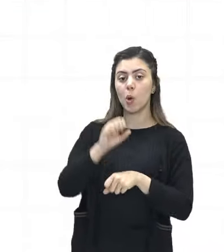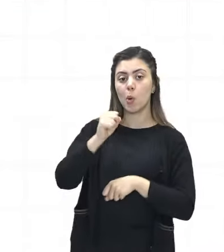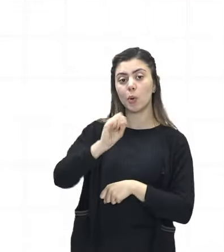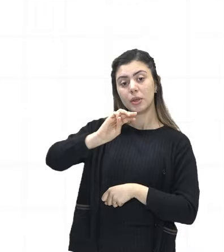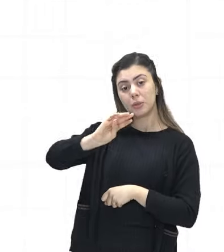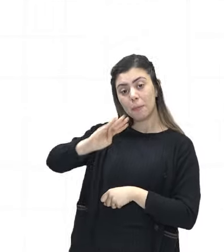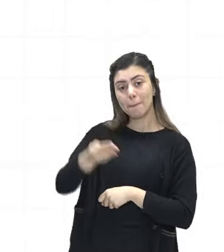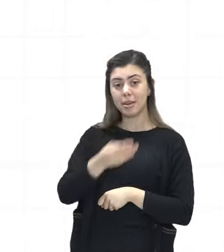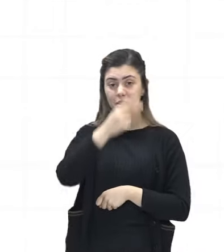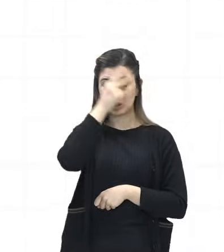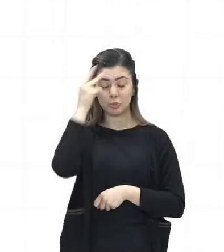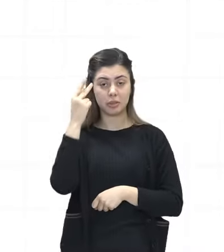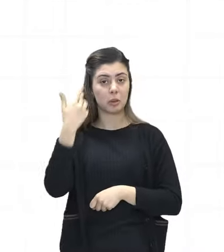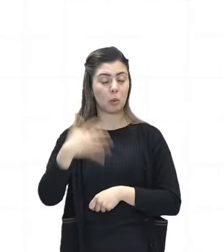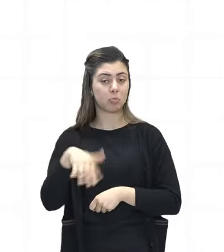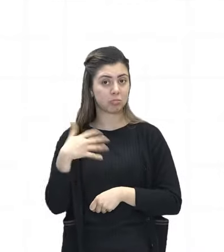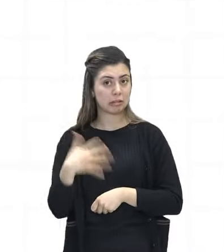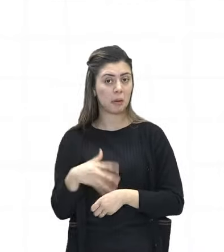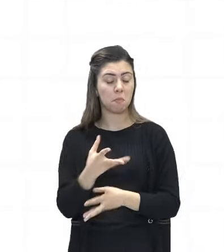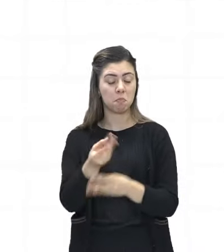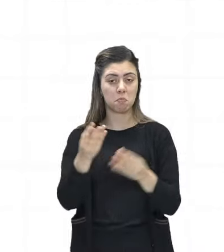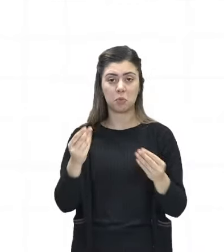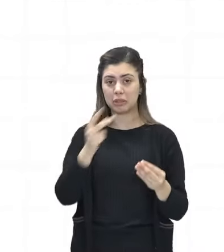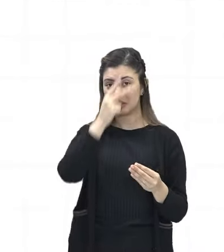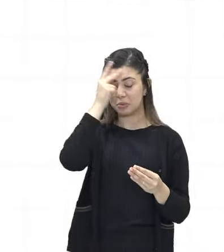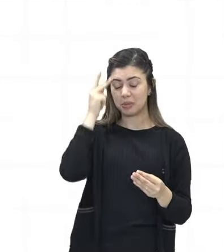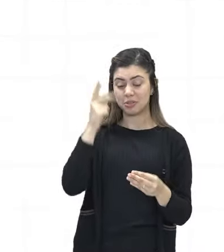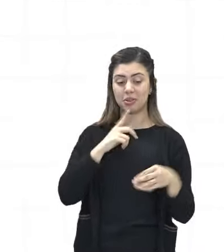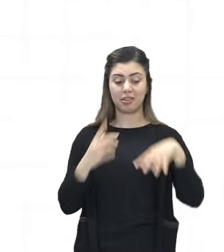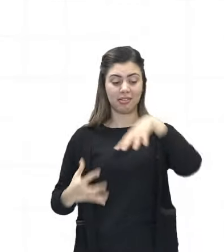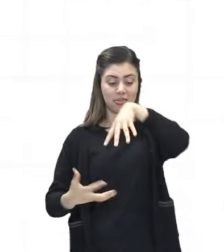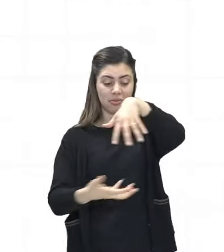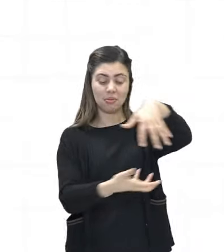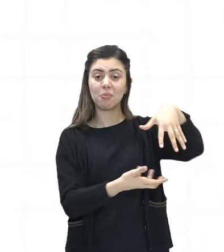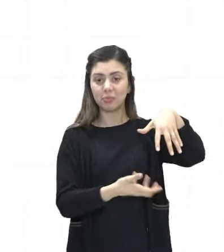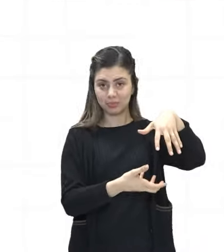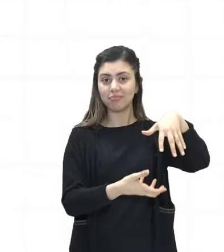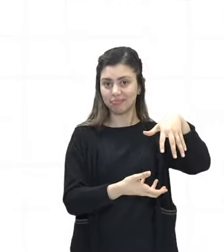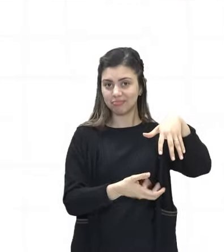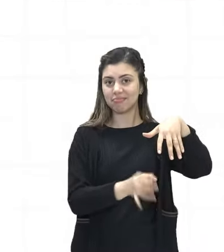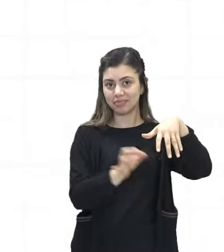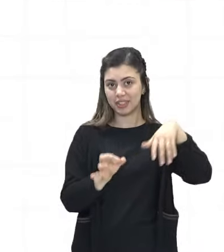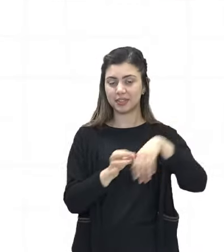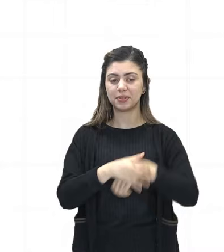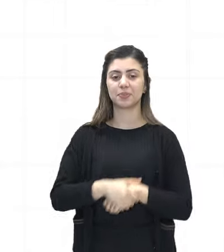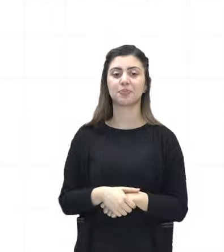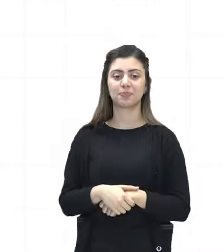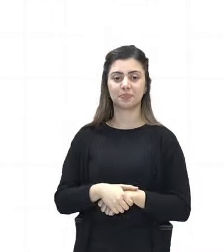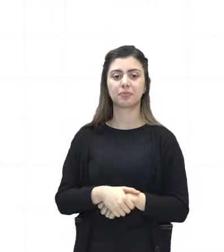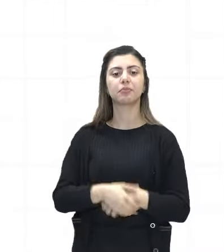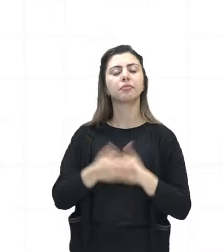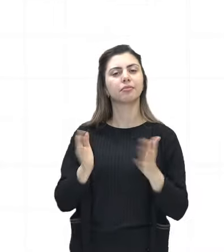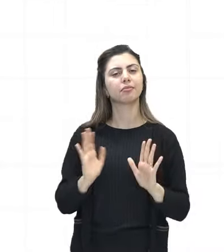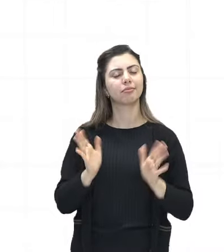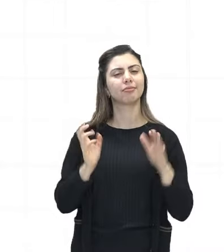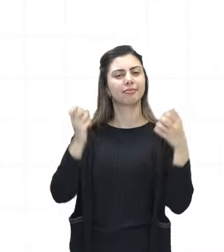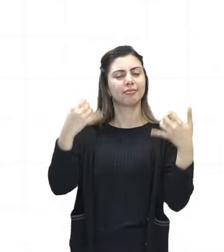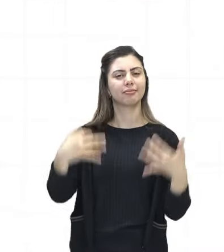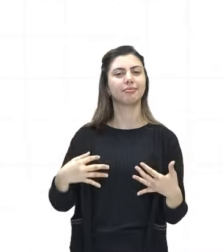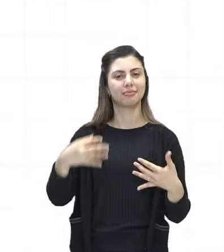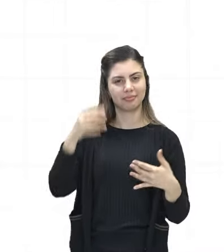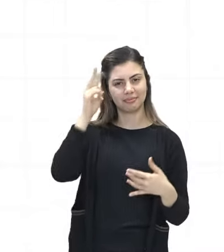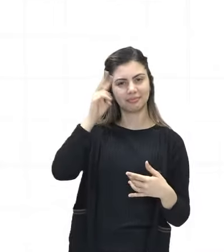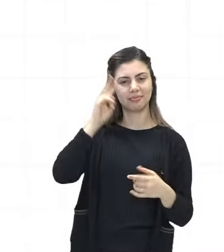bilhões de pessoas é muita gente vivendo nesse planeta que nós chamamos de terra Tá certo e eu falei para vocês ainda há